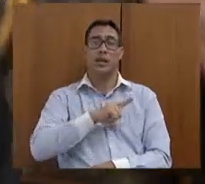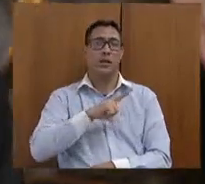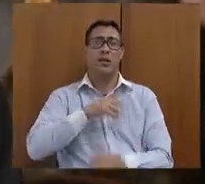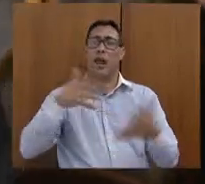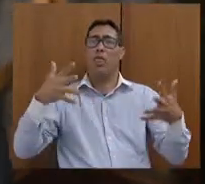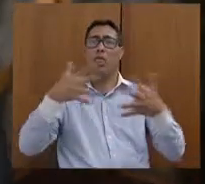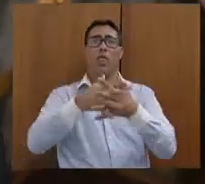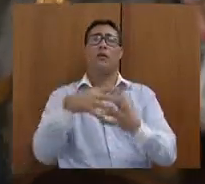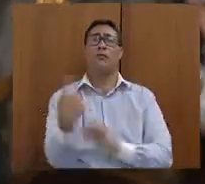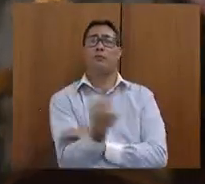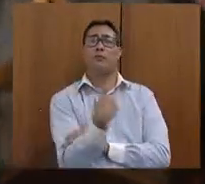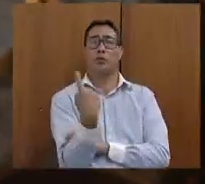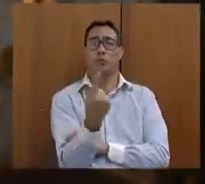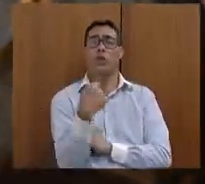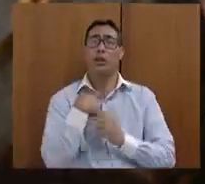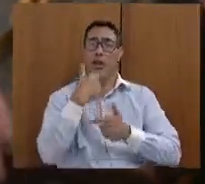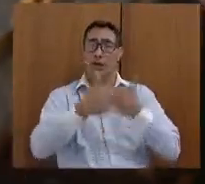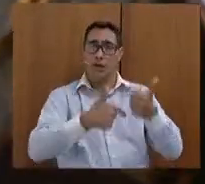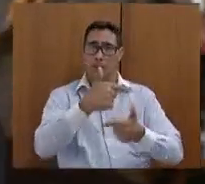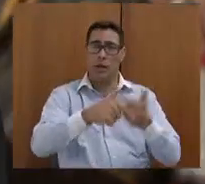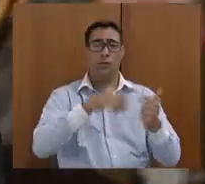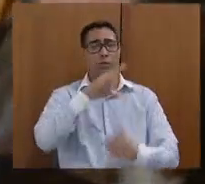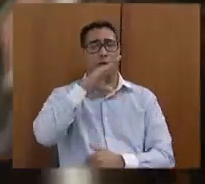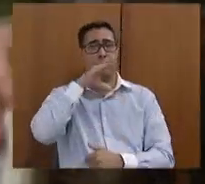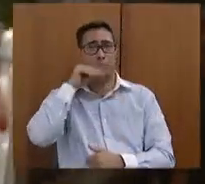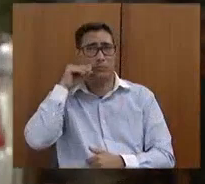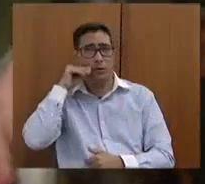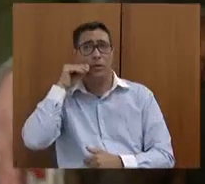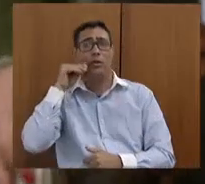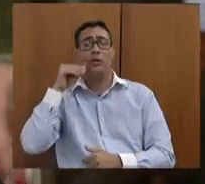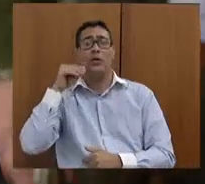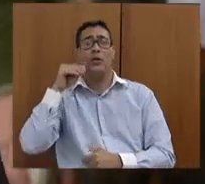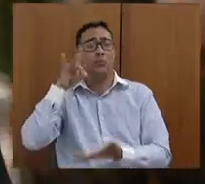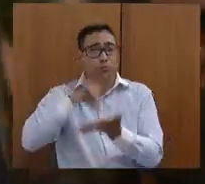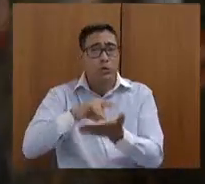aqui servidores efetivos e comissionados